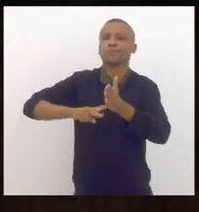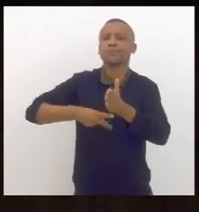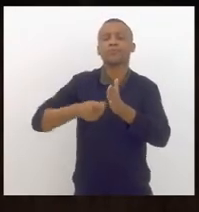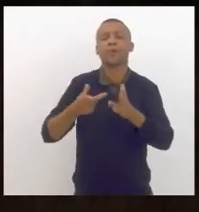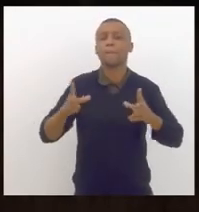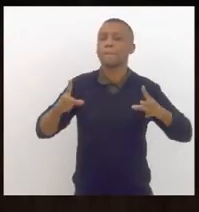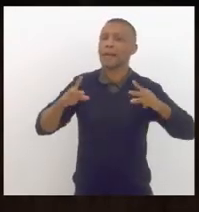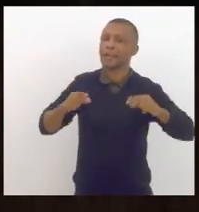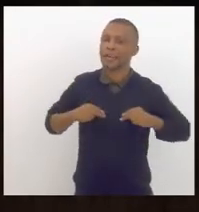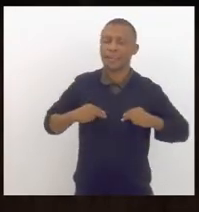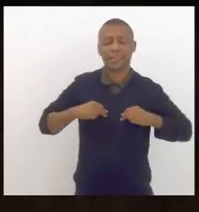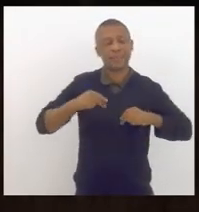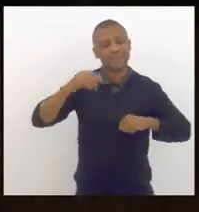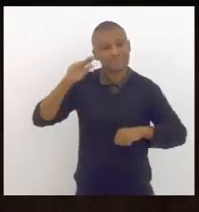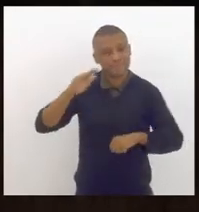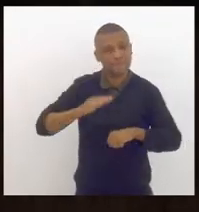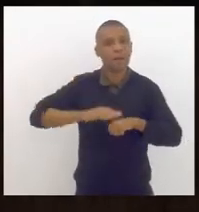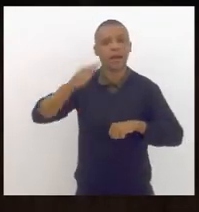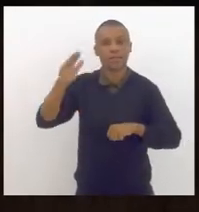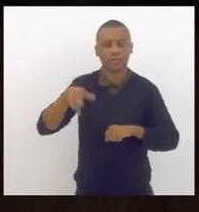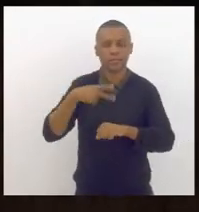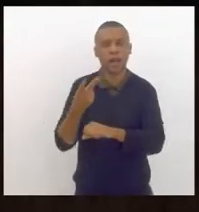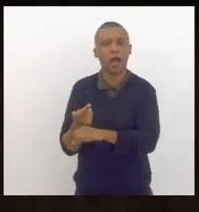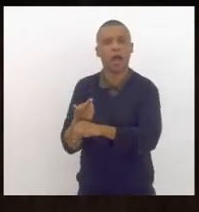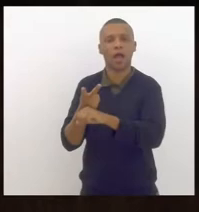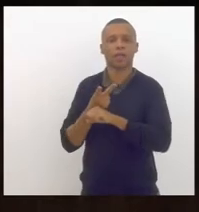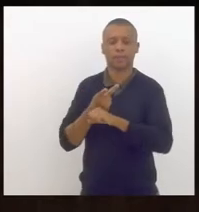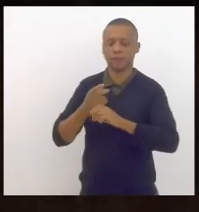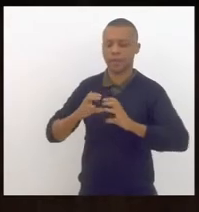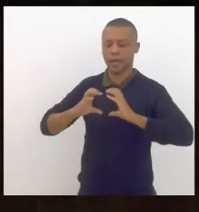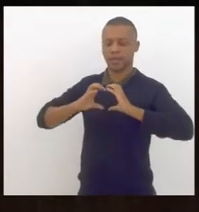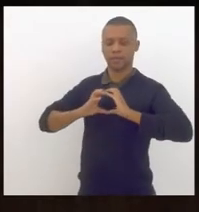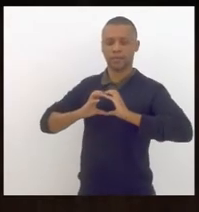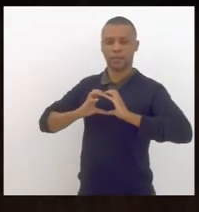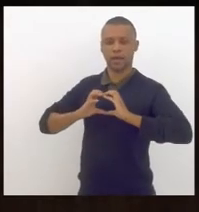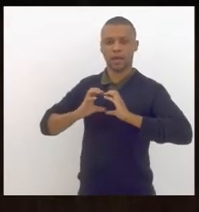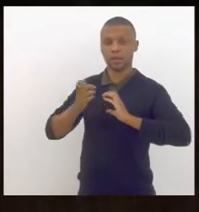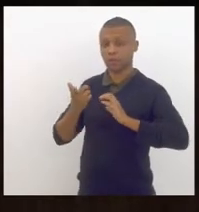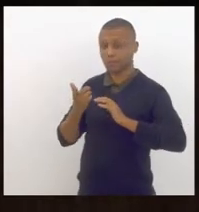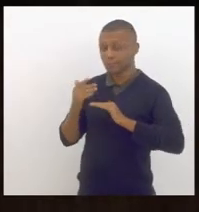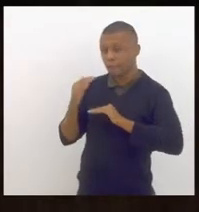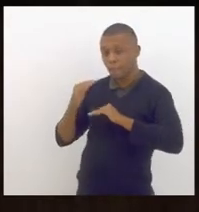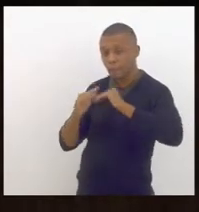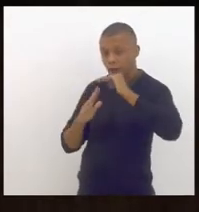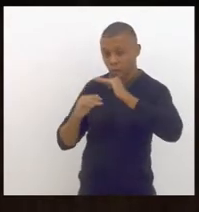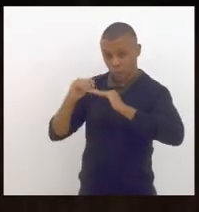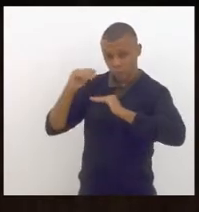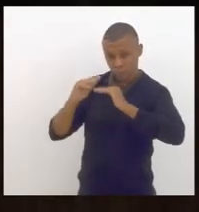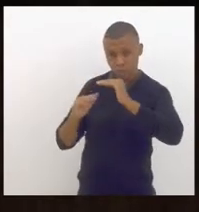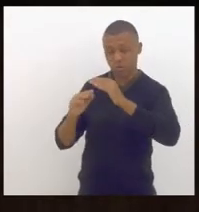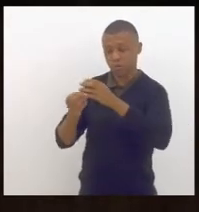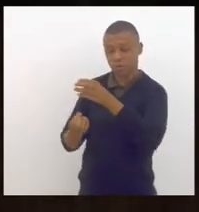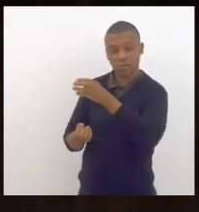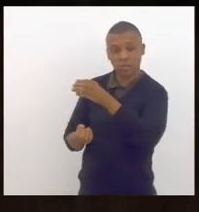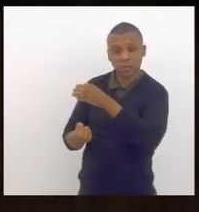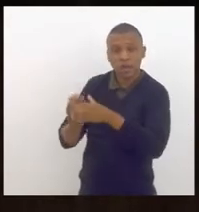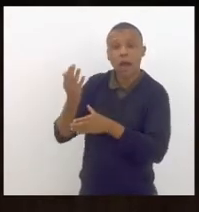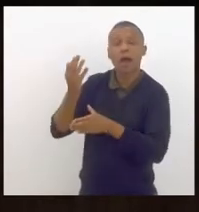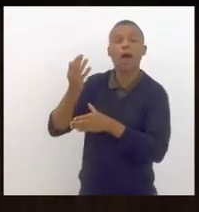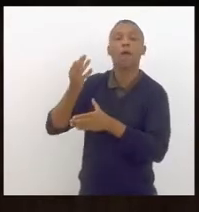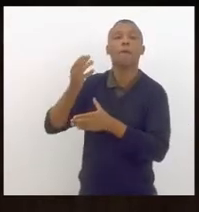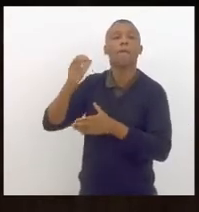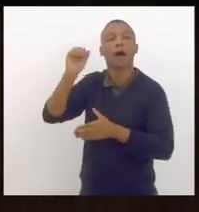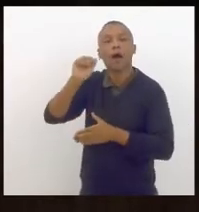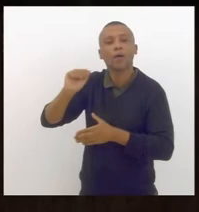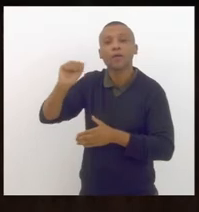ainda receber esta medalha. Quer dizer, participar da construção de uma associação que representa